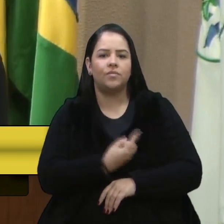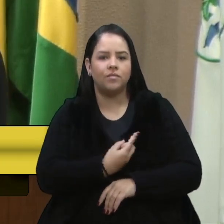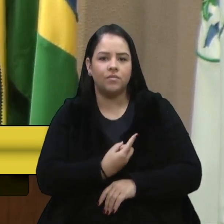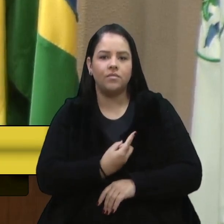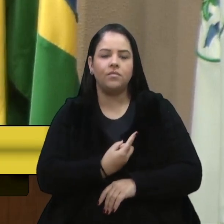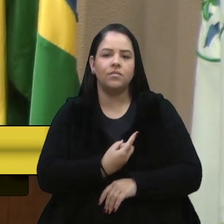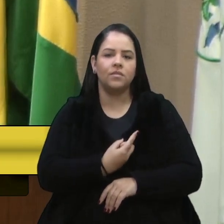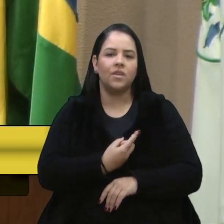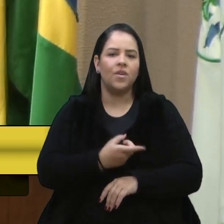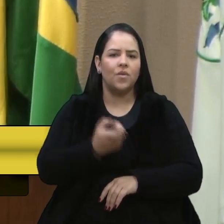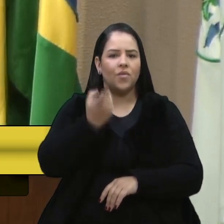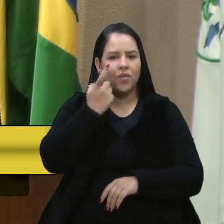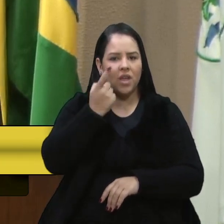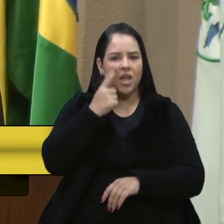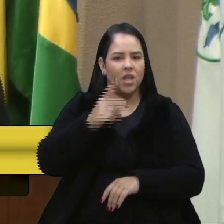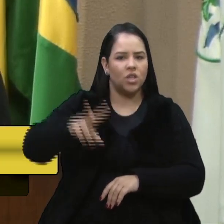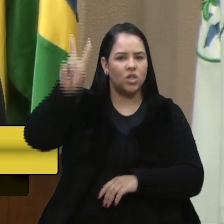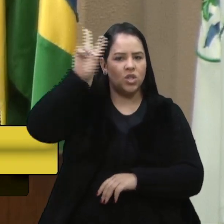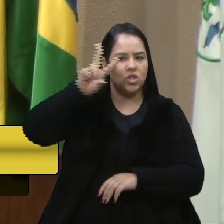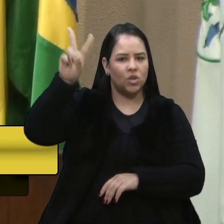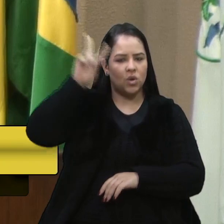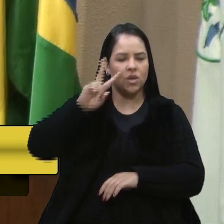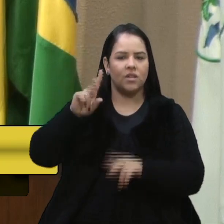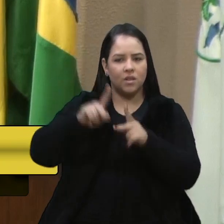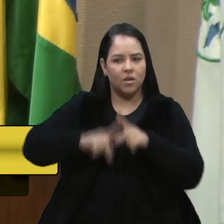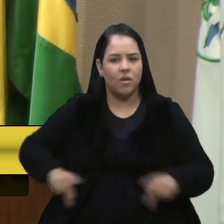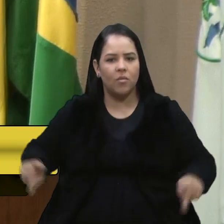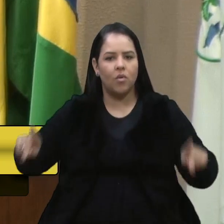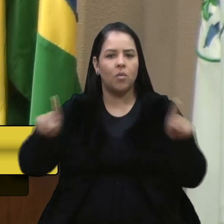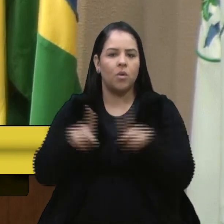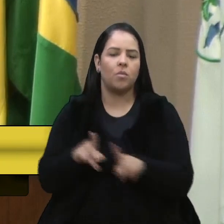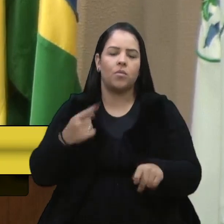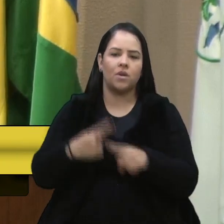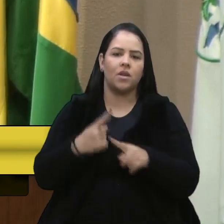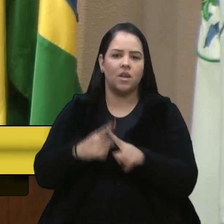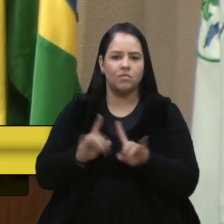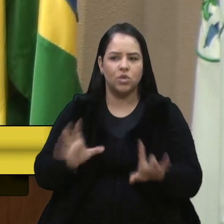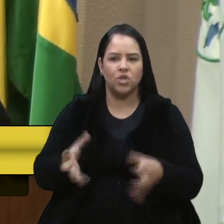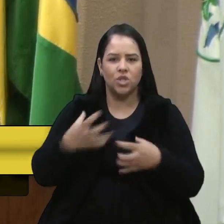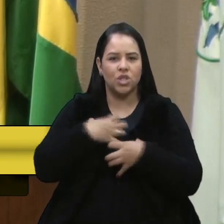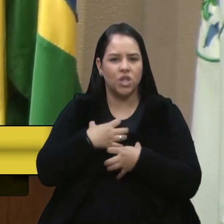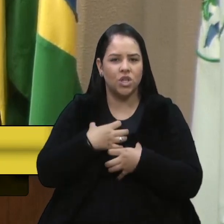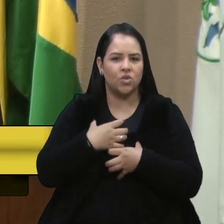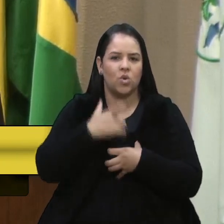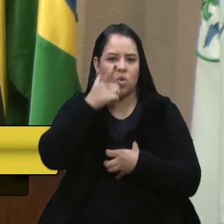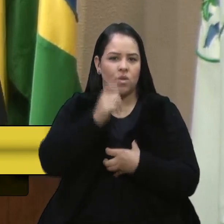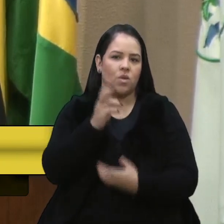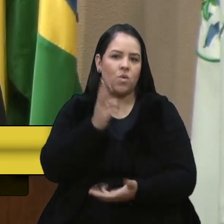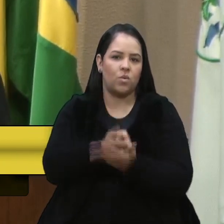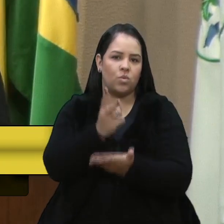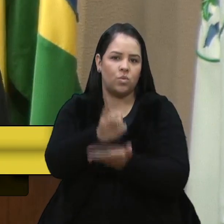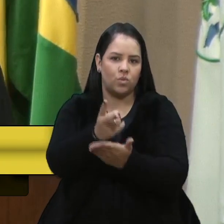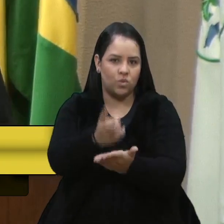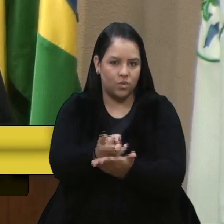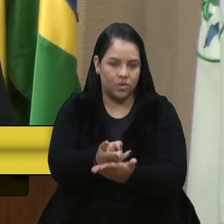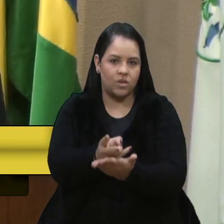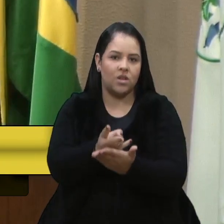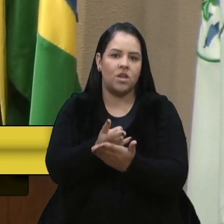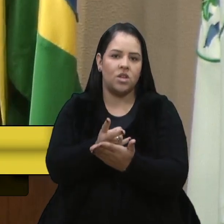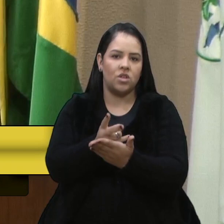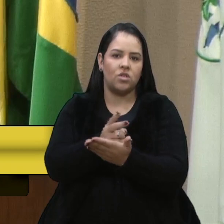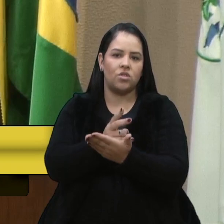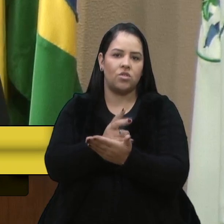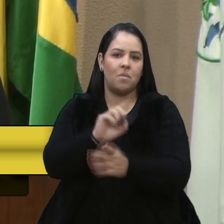povos, isso para eles, além de ser uma forma de se sustentar, uma forma de